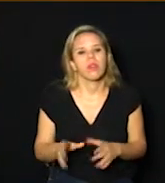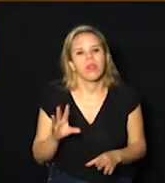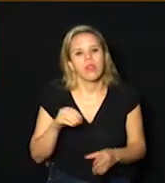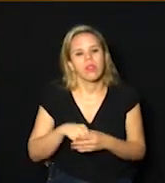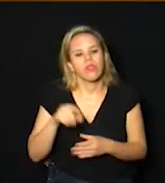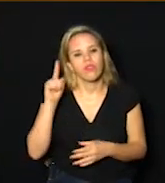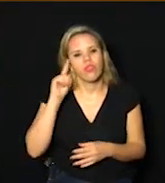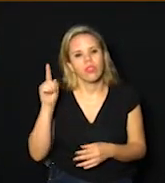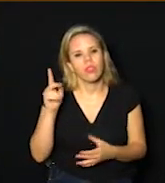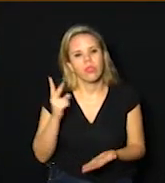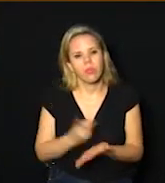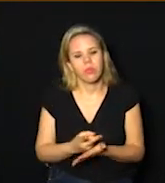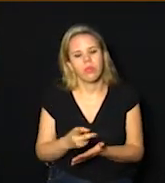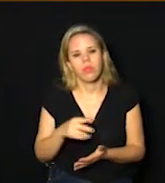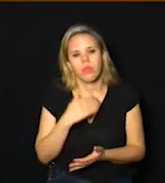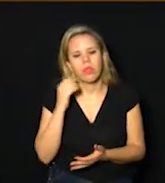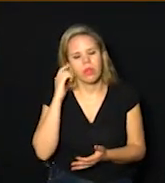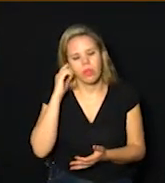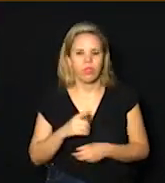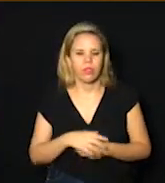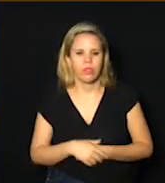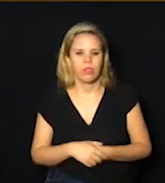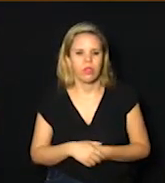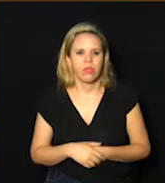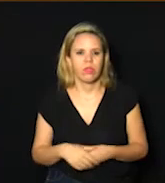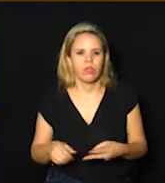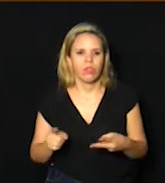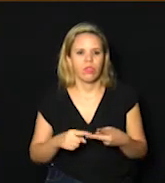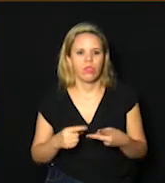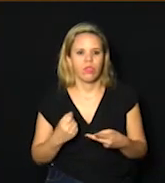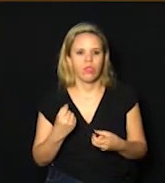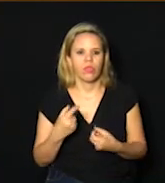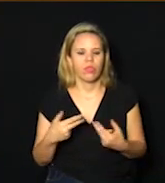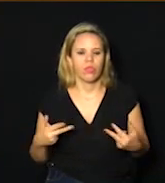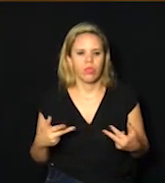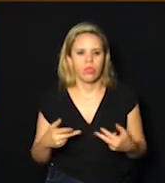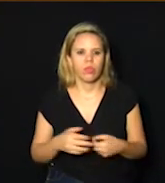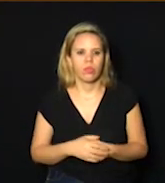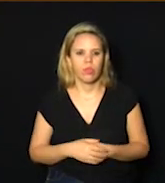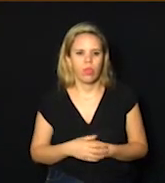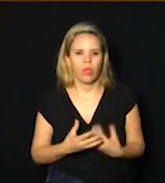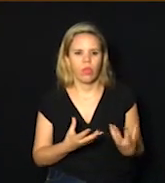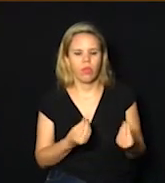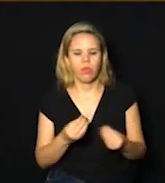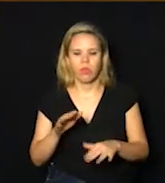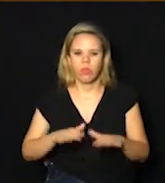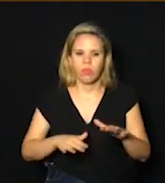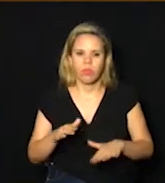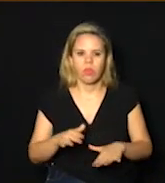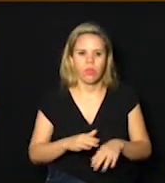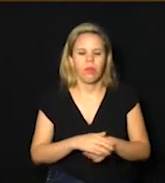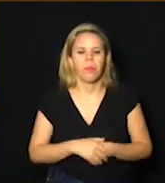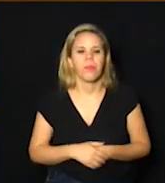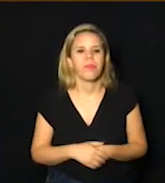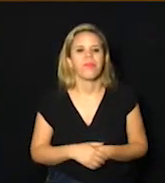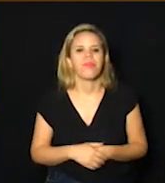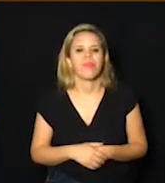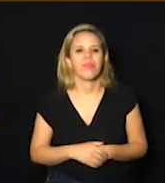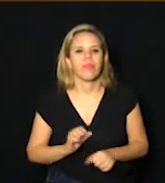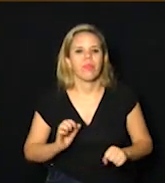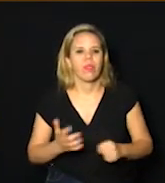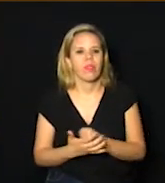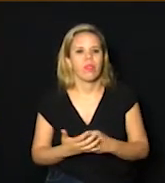no dia em que o óbito realmente aconteceu. Alguns casos que eram muito prováveis de